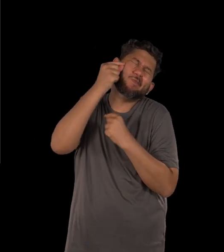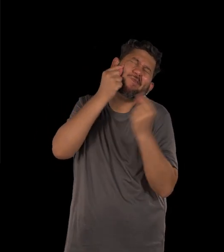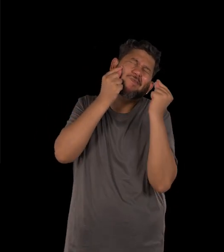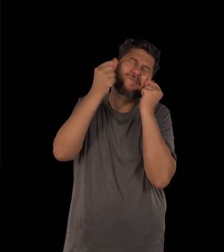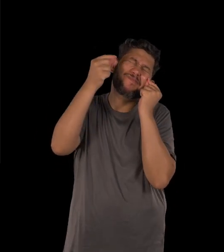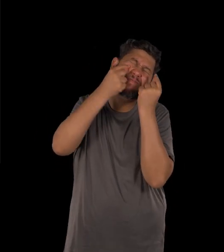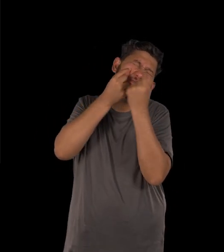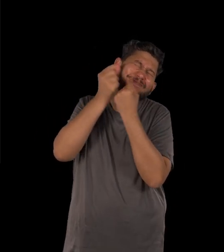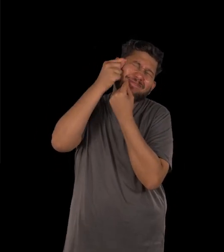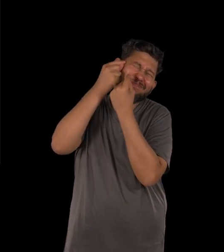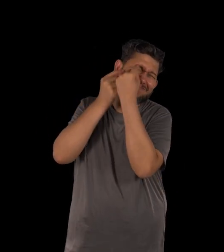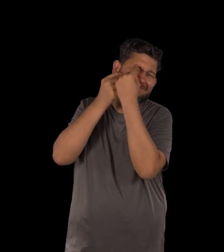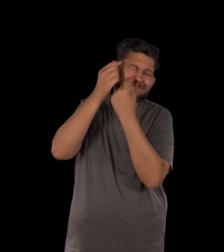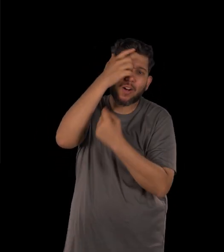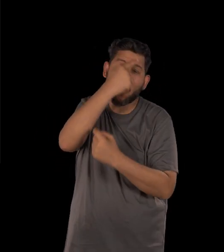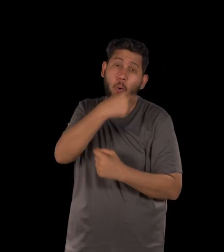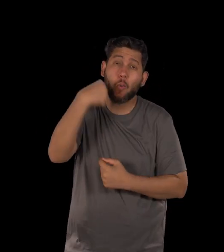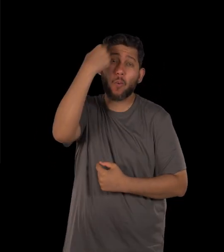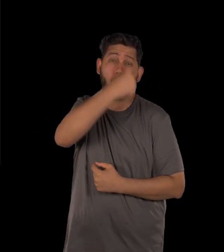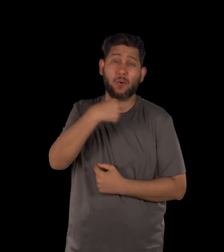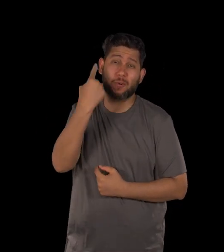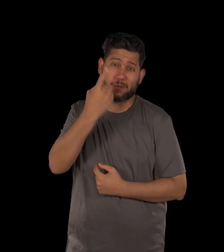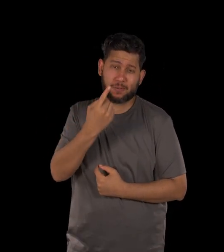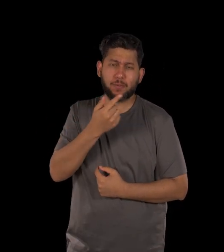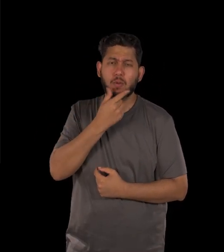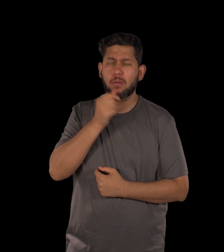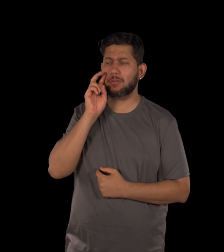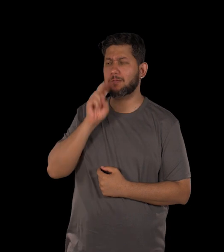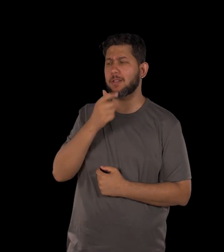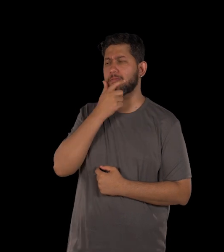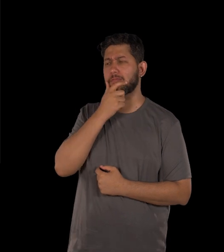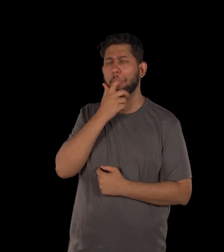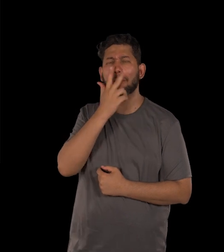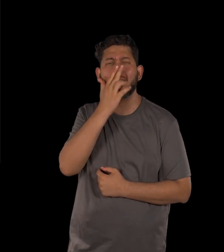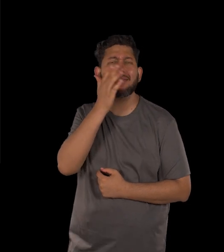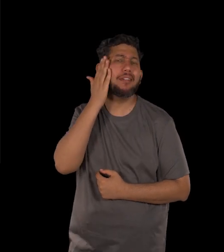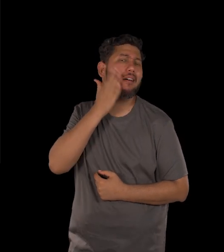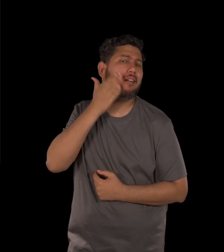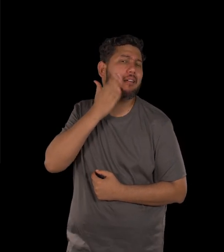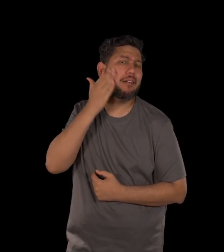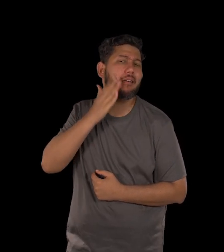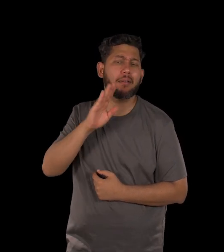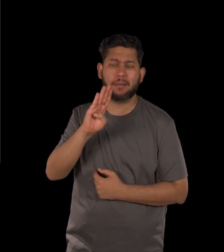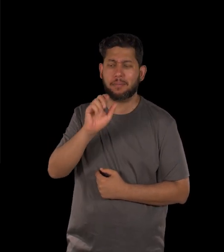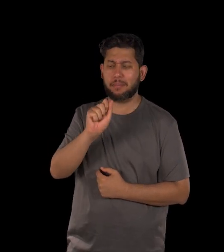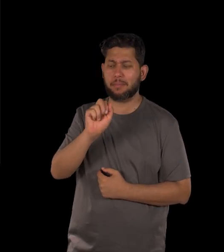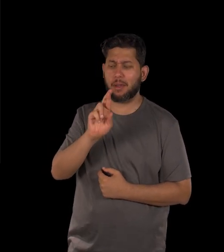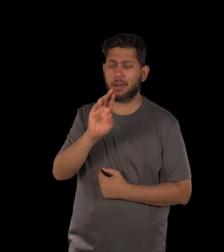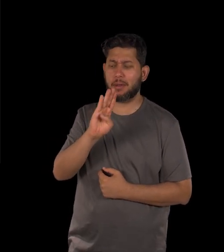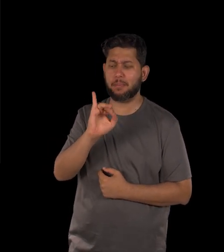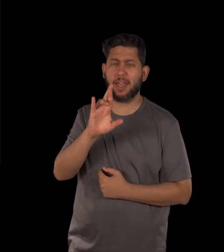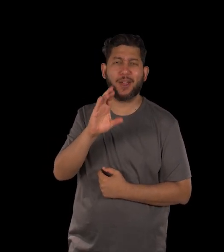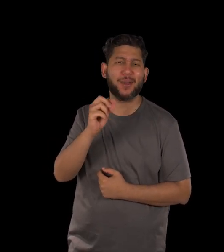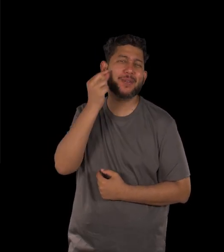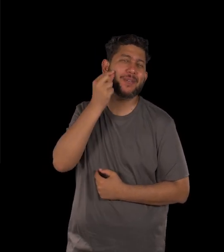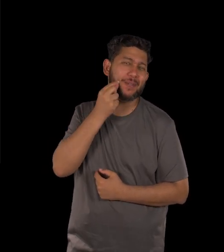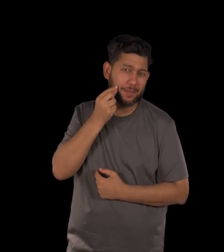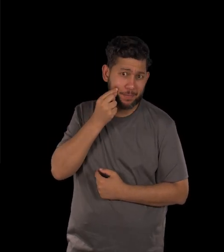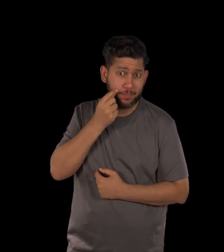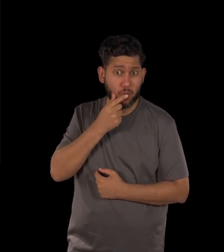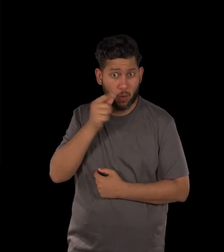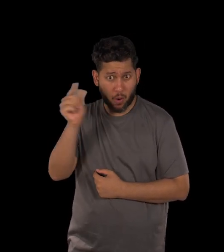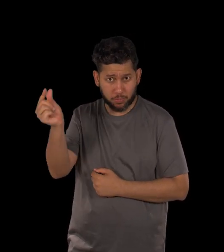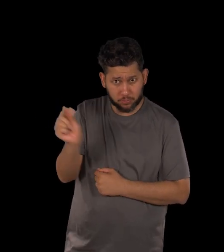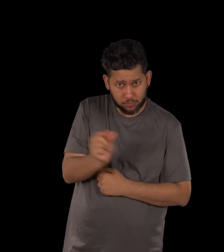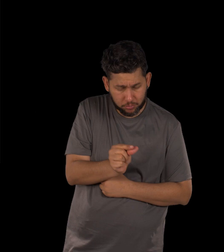peculiar característica do inseto, Chagas lhe deu o nome de barbeiro, e ao estudá-lo descobriu também o parasita que causava a doença